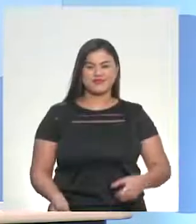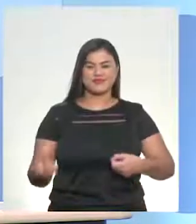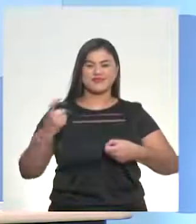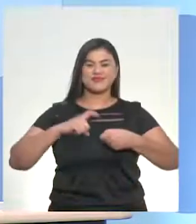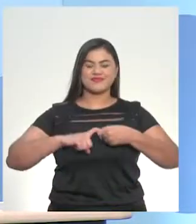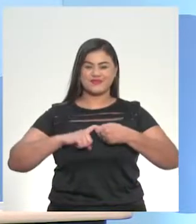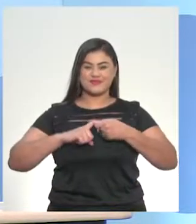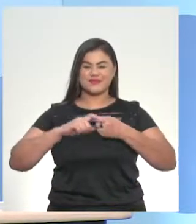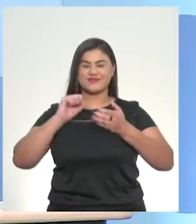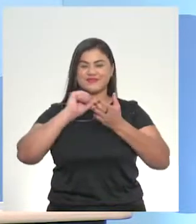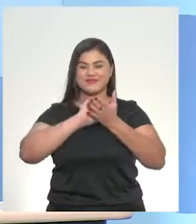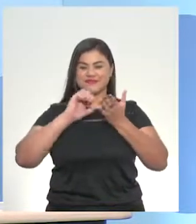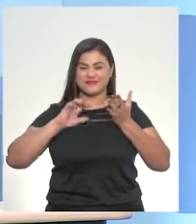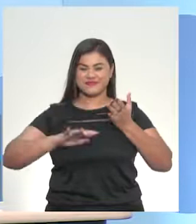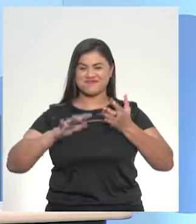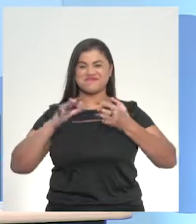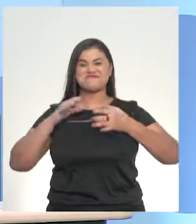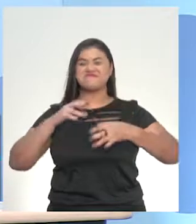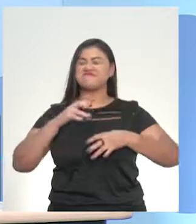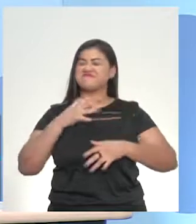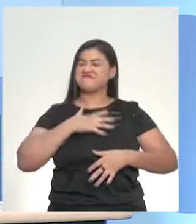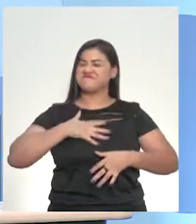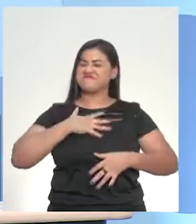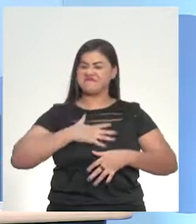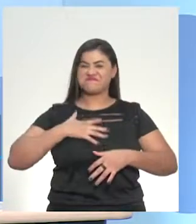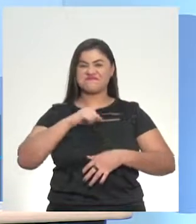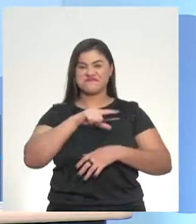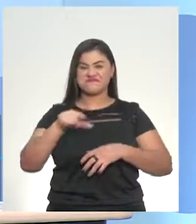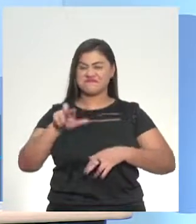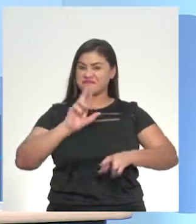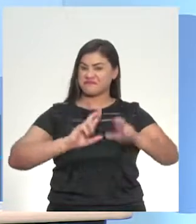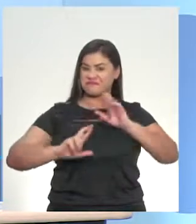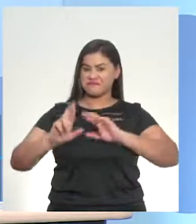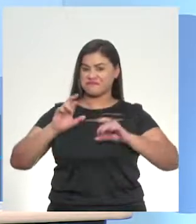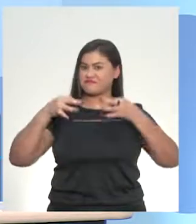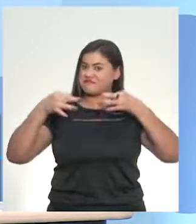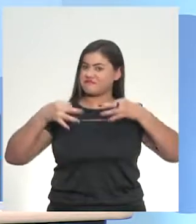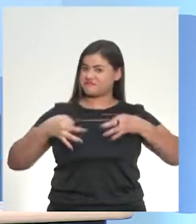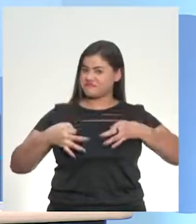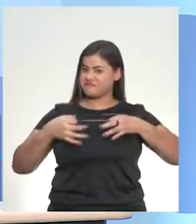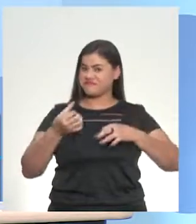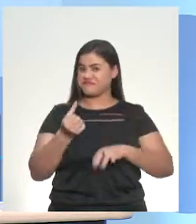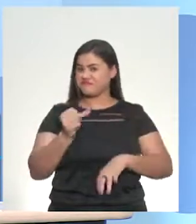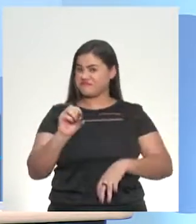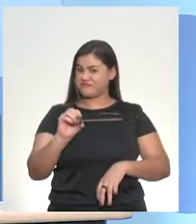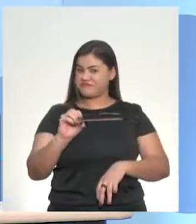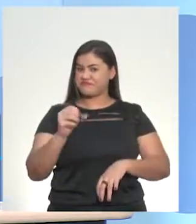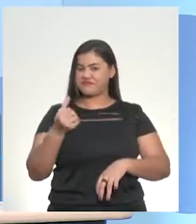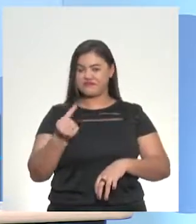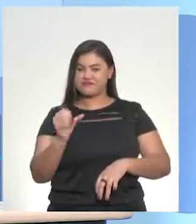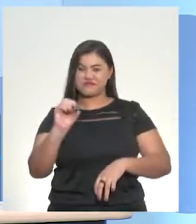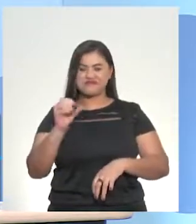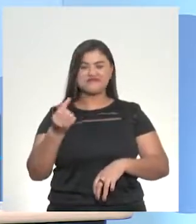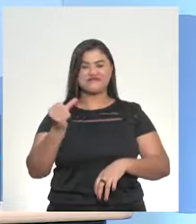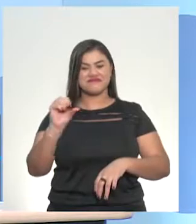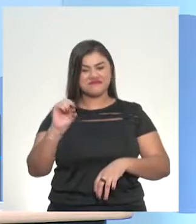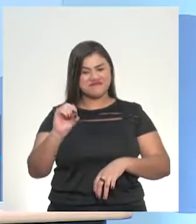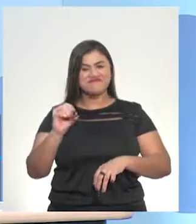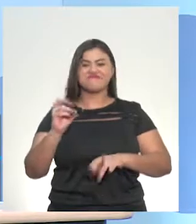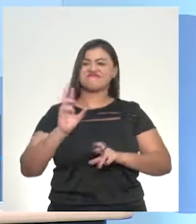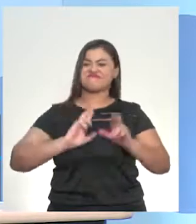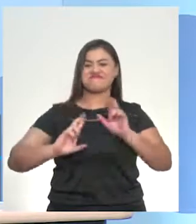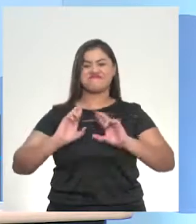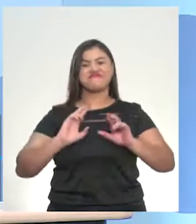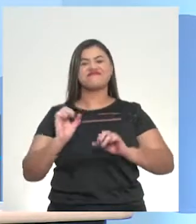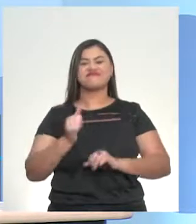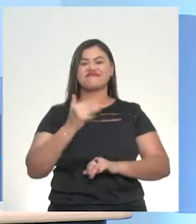Voltamos da atividade. Olha, professora Inês, gostei de ver, eles estão sabendo fazer. Pelo menos eles colocaram aqui a resposta 60, apareceu 60, 60, 60. Então, Vamos